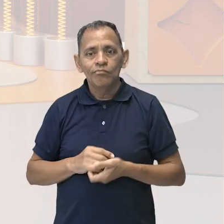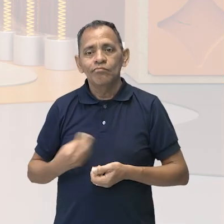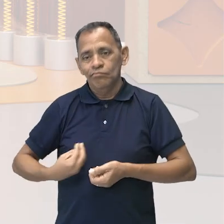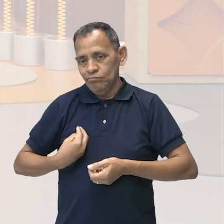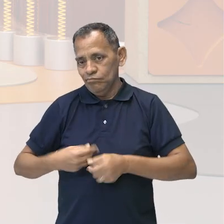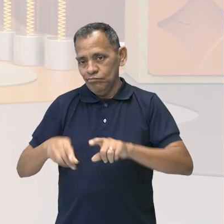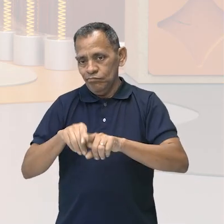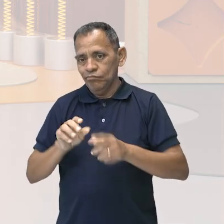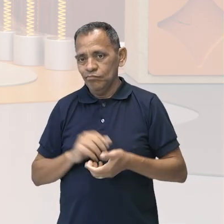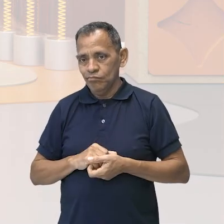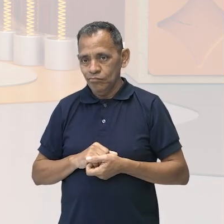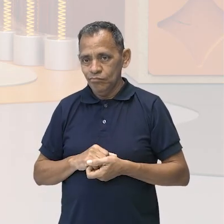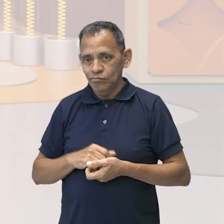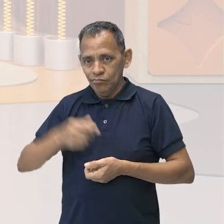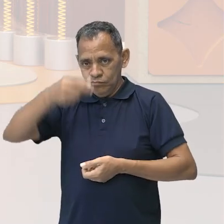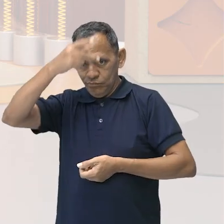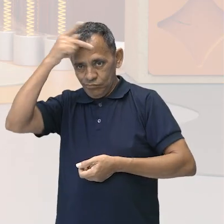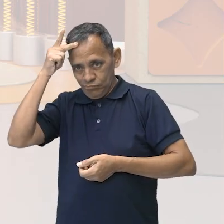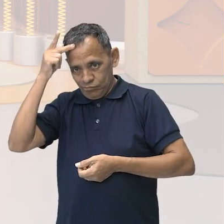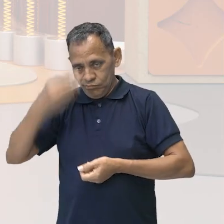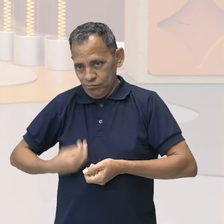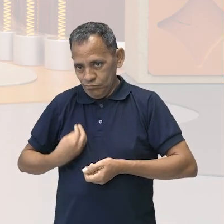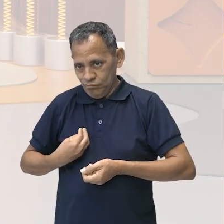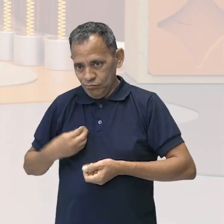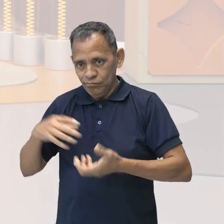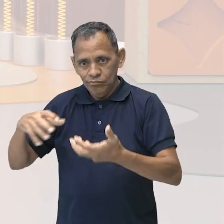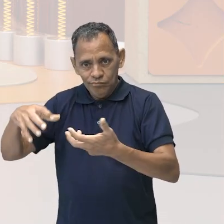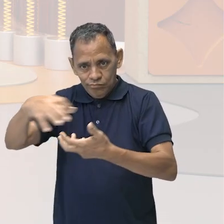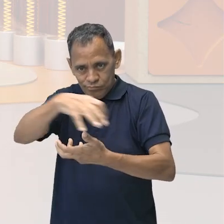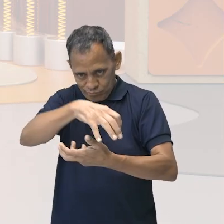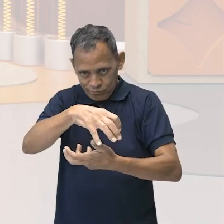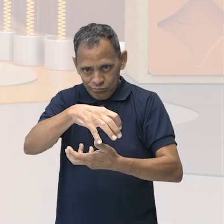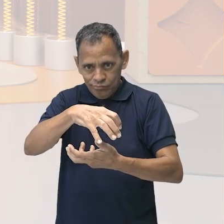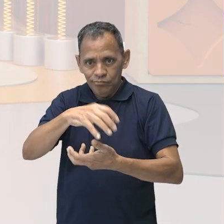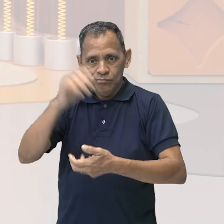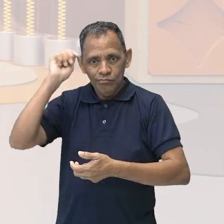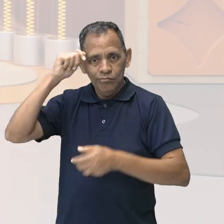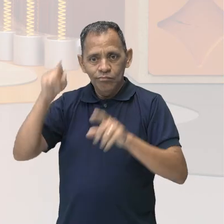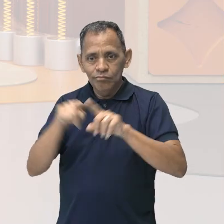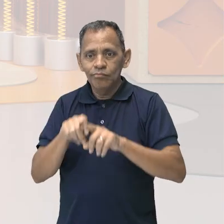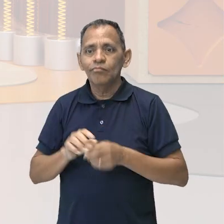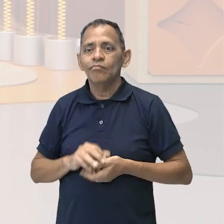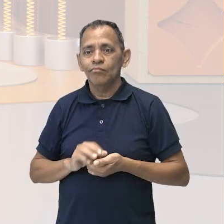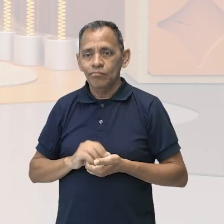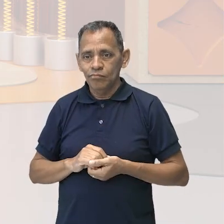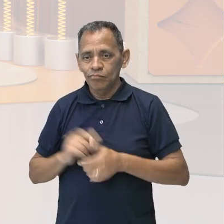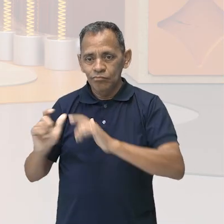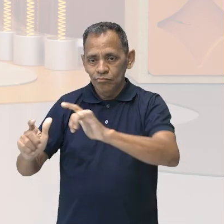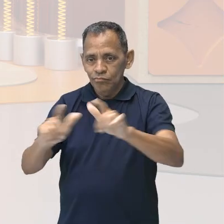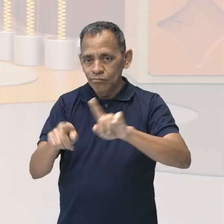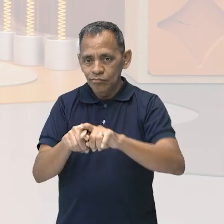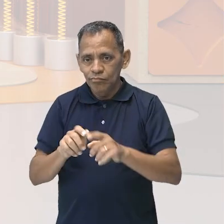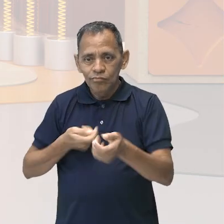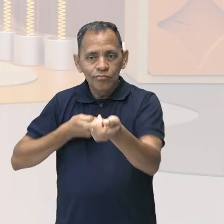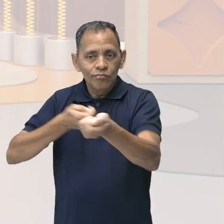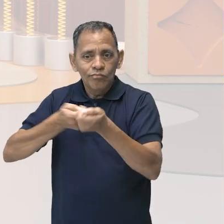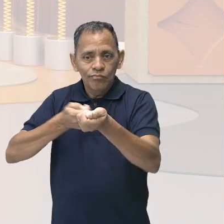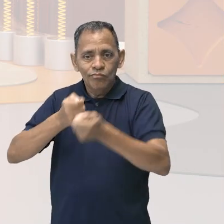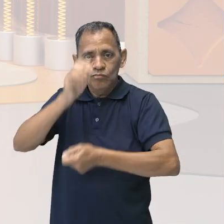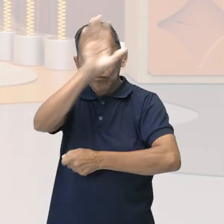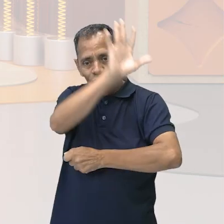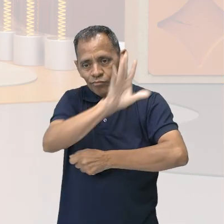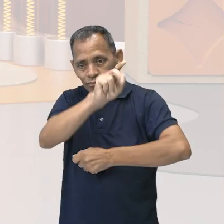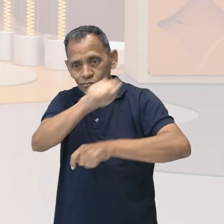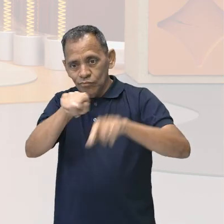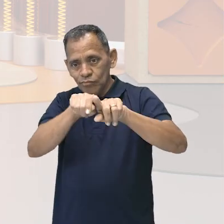pelo continente africano, ela é fruto ali, né, desse domínio feito pelos europeus de uma forma